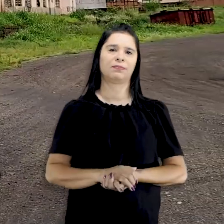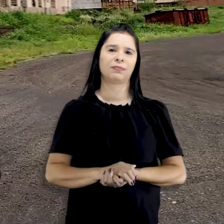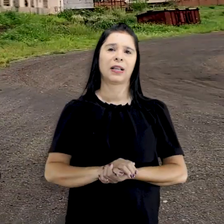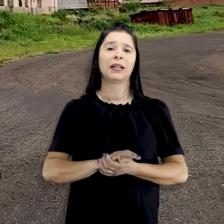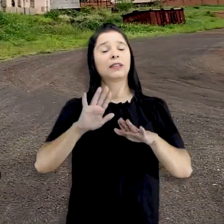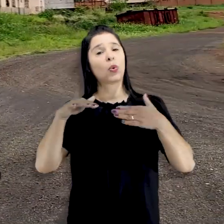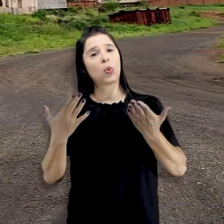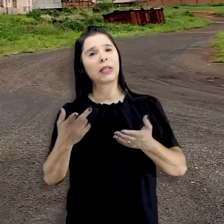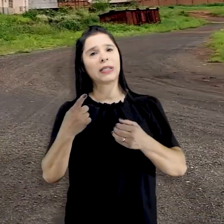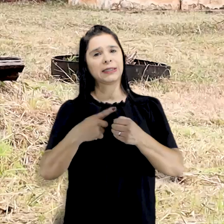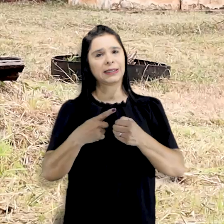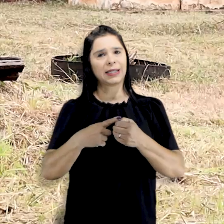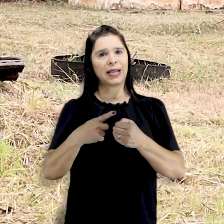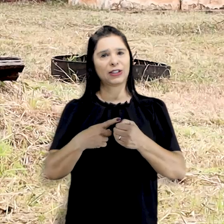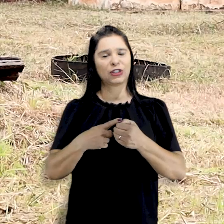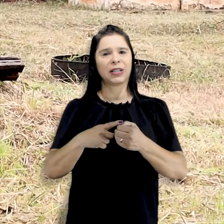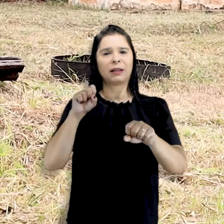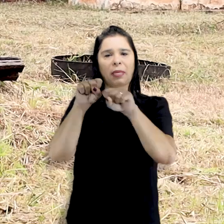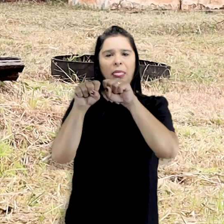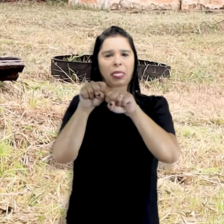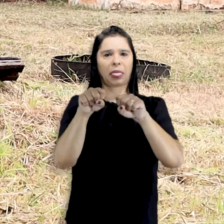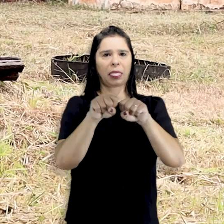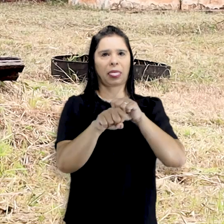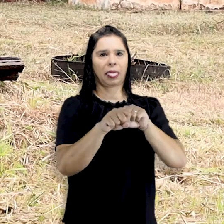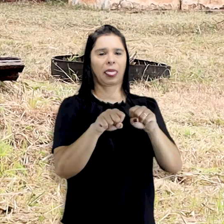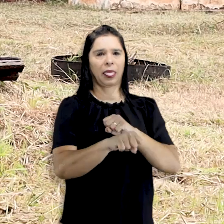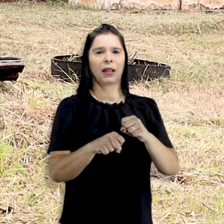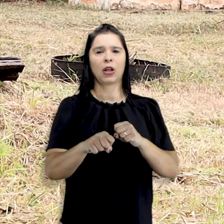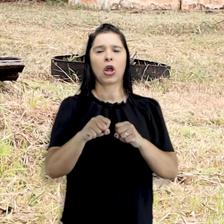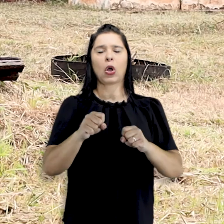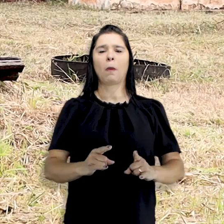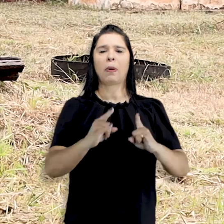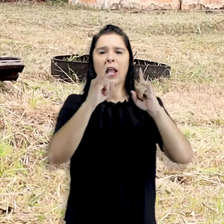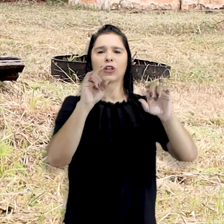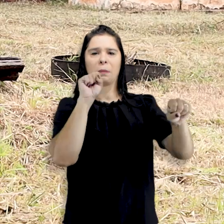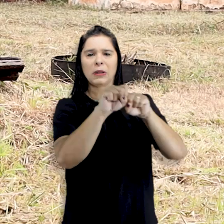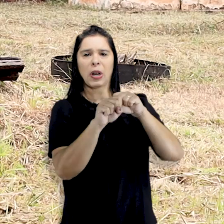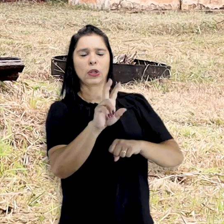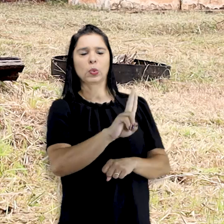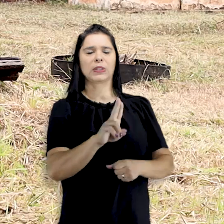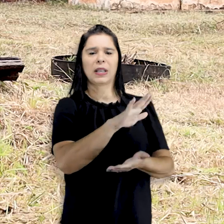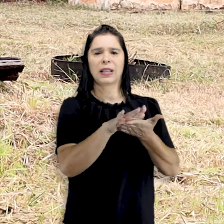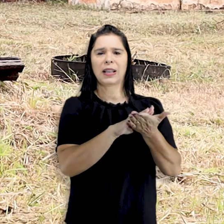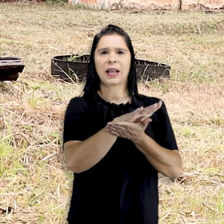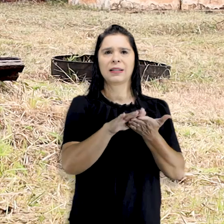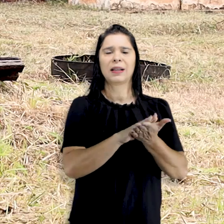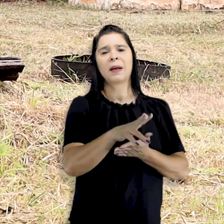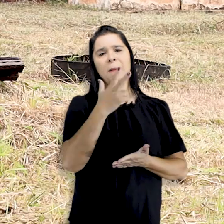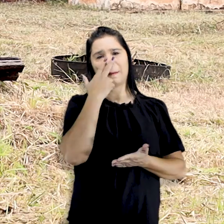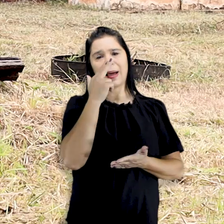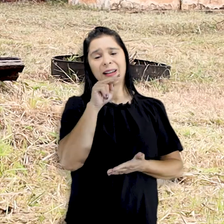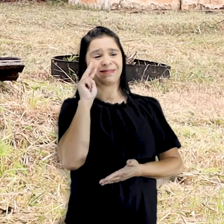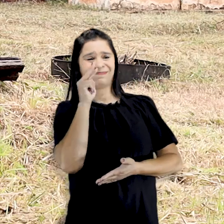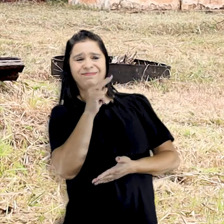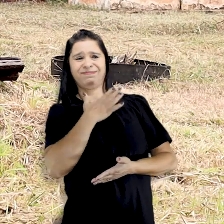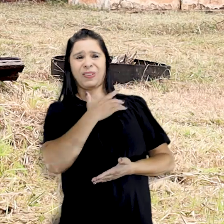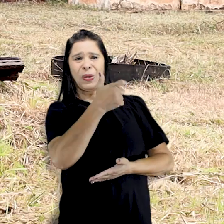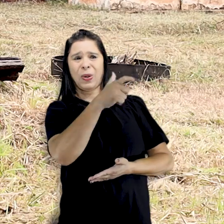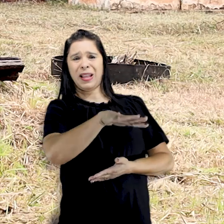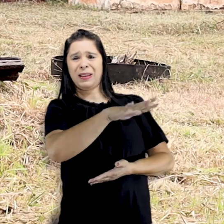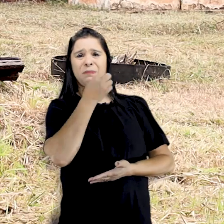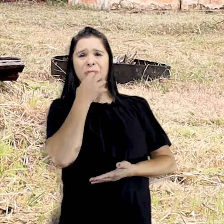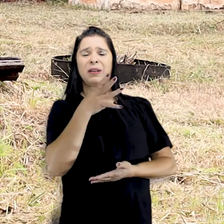seja degradada, com os prédios abandonados, sem uso, ela passa a ter esse olhar negativo. Aí as pessoas passam a